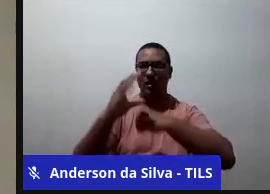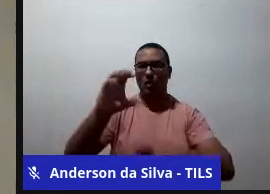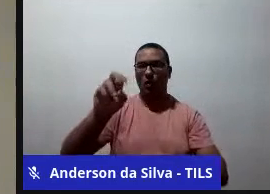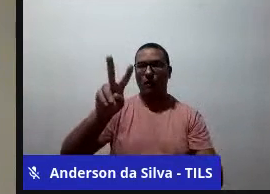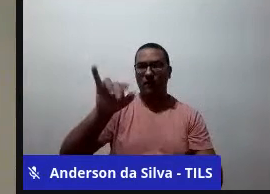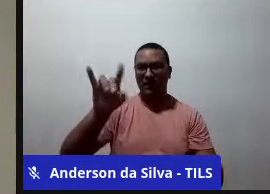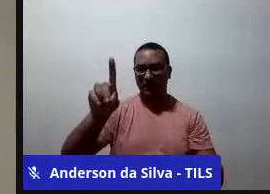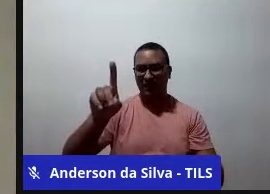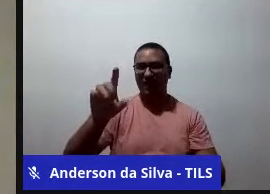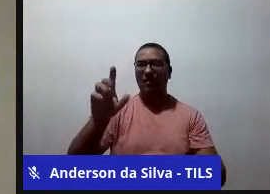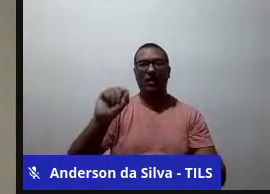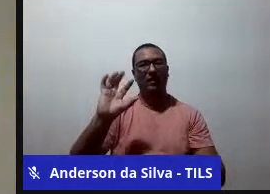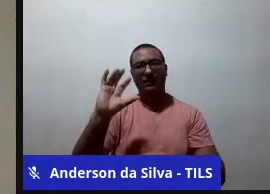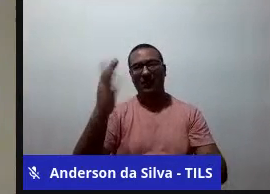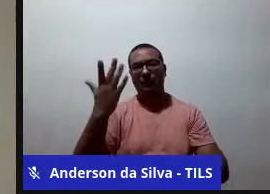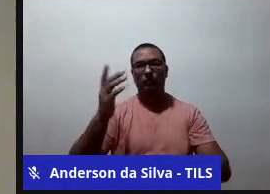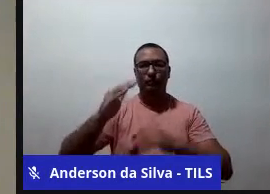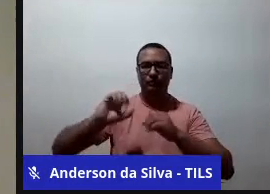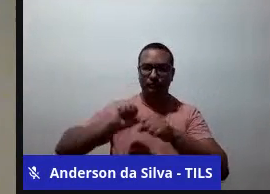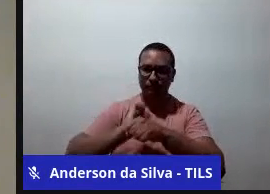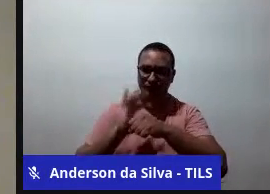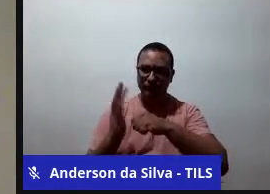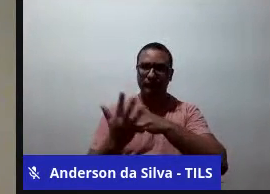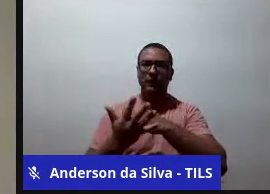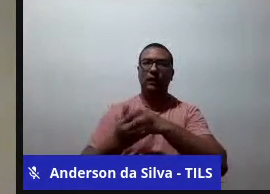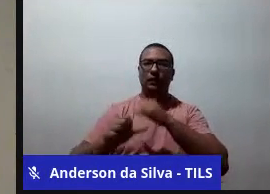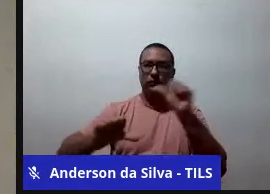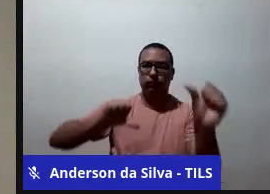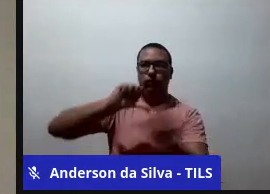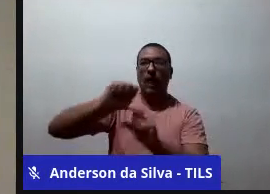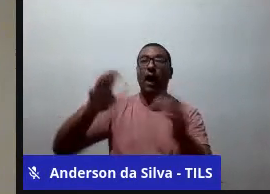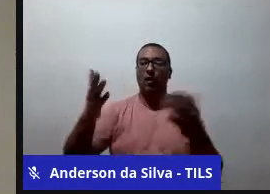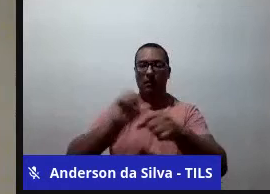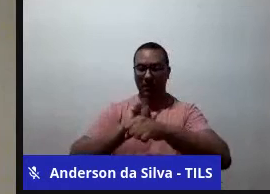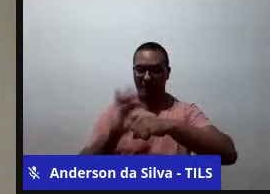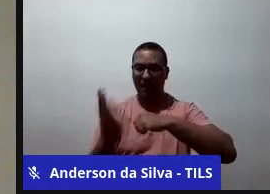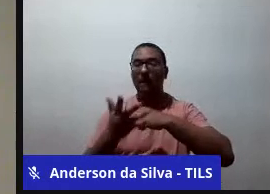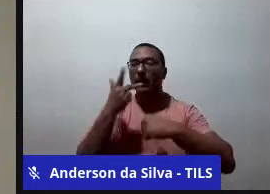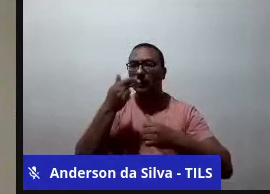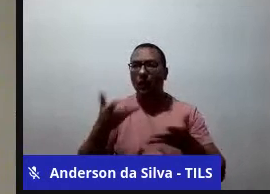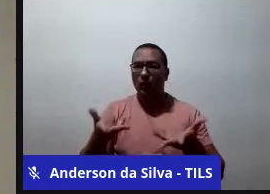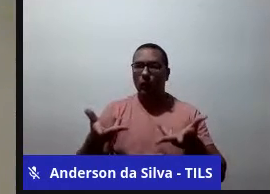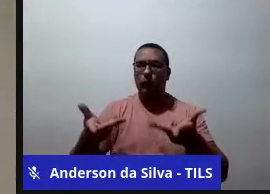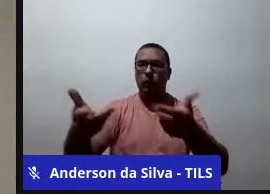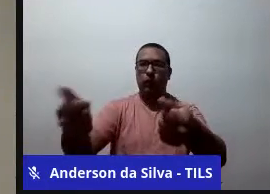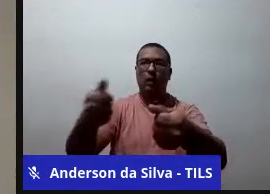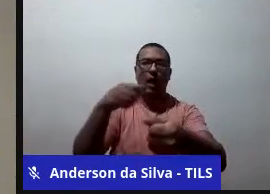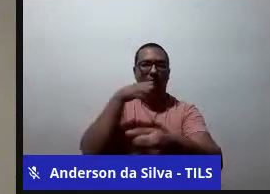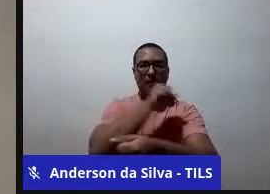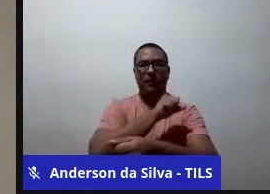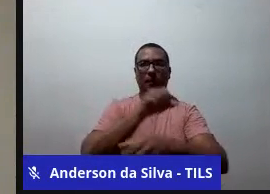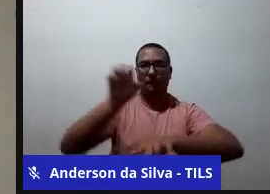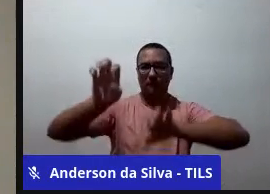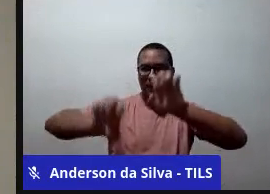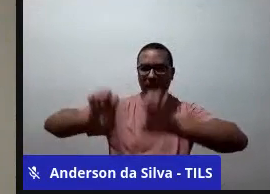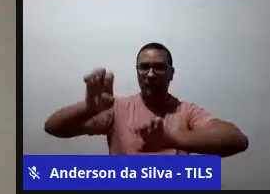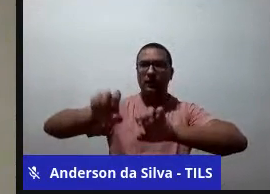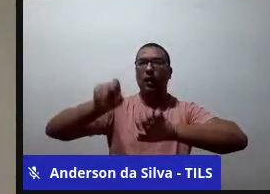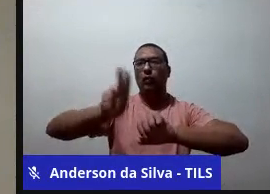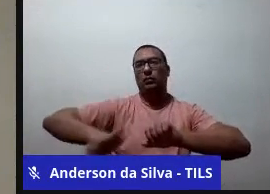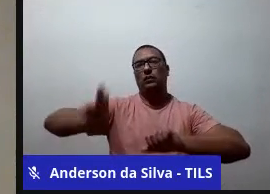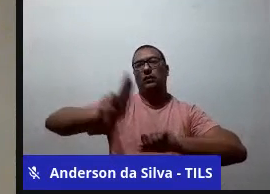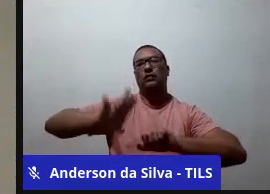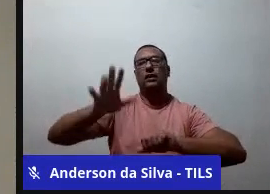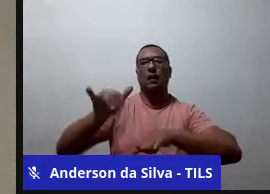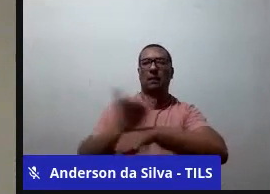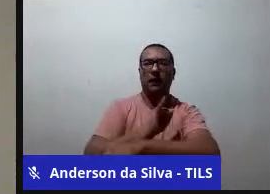vinha em curso antes da pandemia, mas a pandemia acabou acelerando e muitas empresas que faziam planejamento